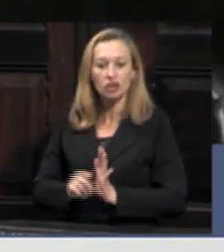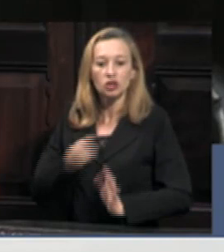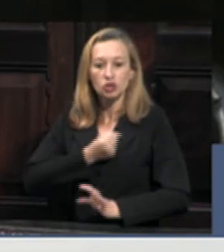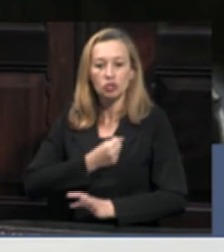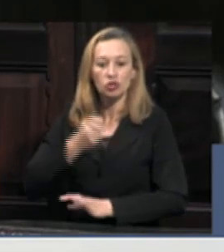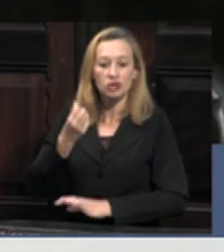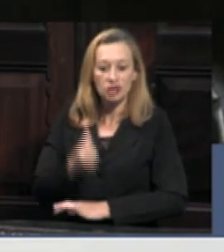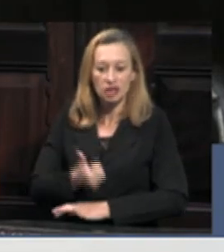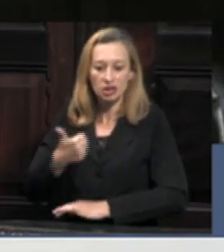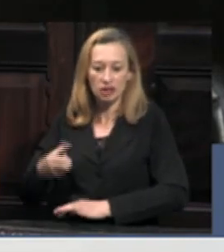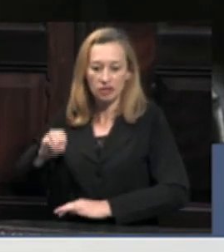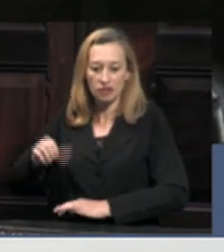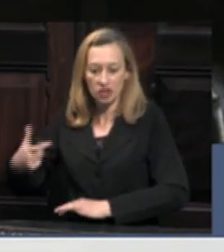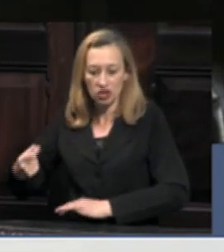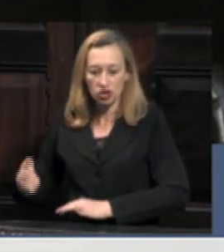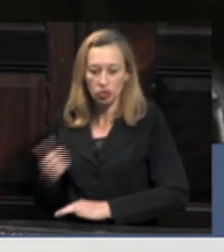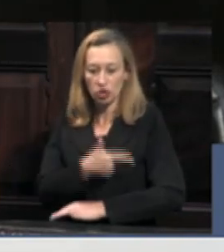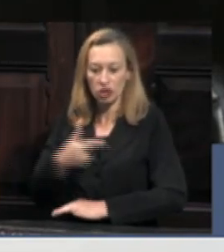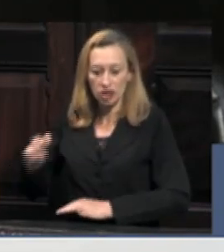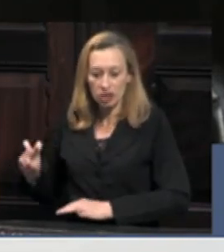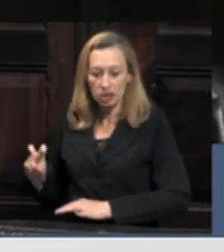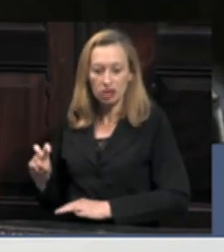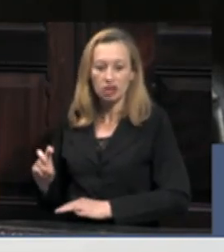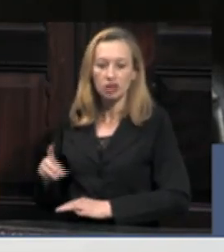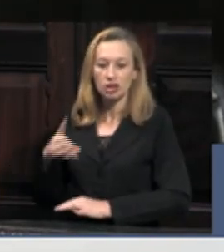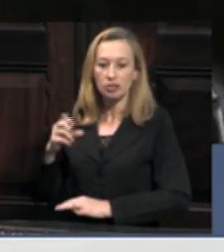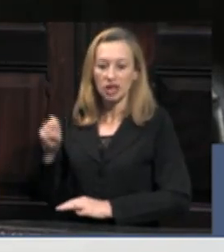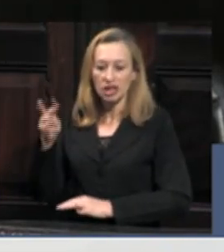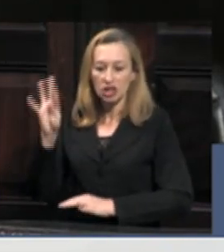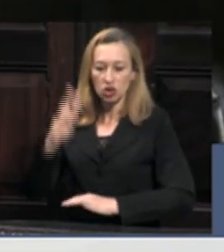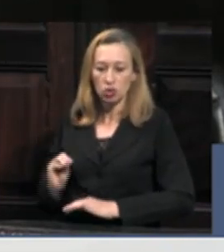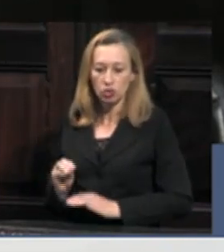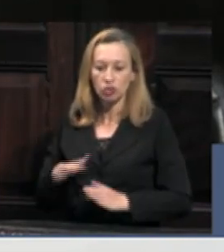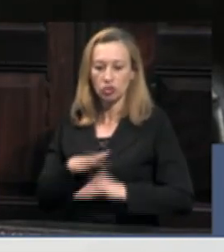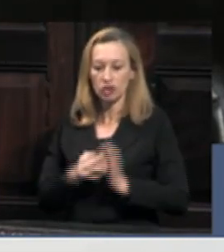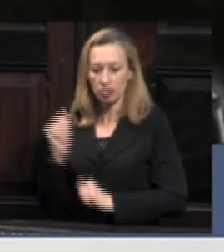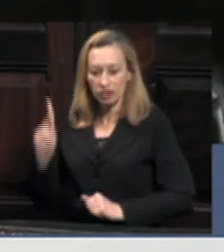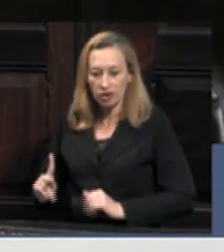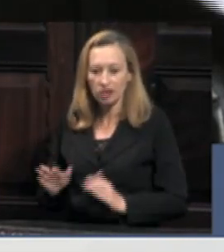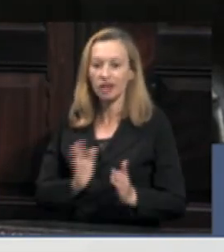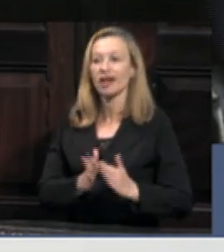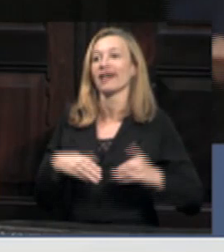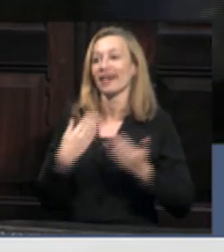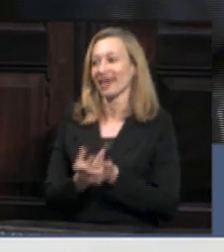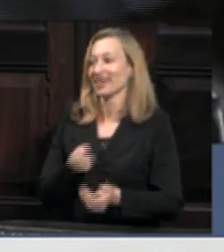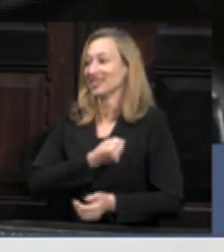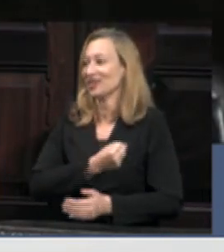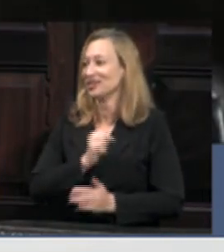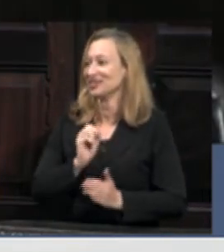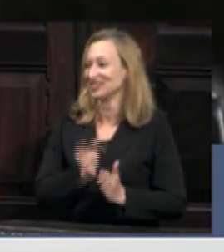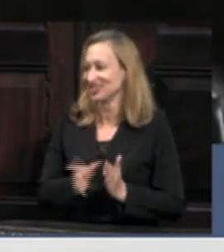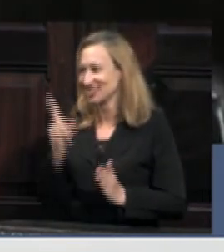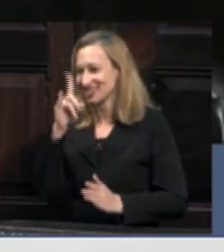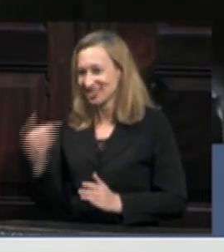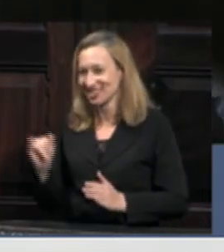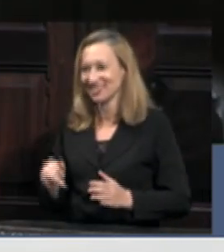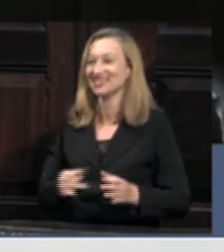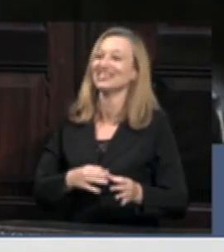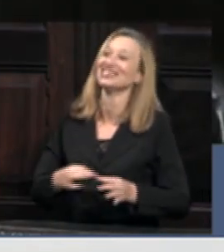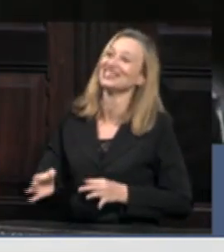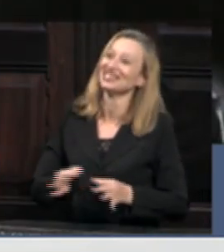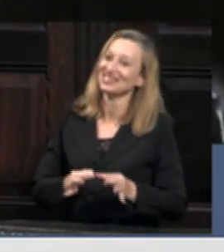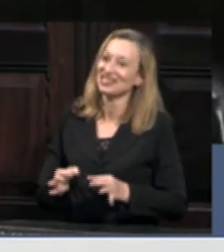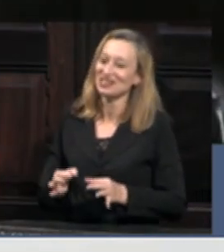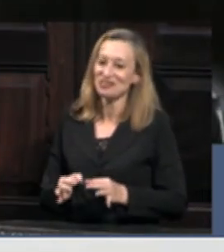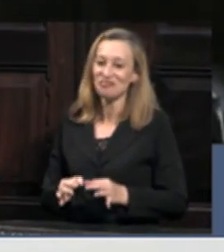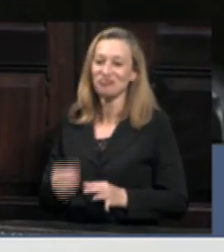número 821/2015, deputado Benedito Alves. Senhores que aprovam, nesse estão aprovados. Requer inclusão na ordem do dia do projeto de lei 1573/2016,